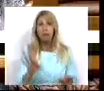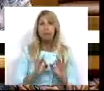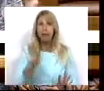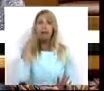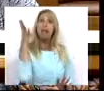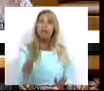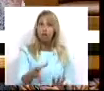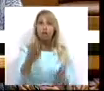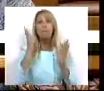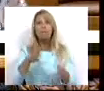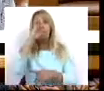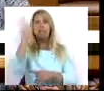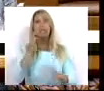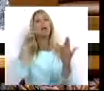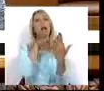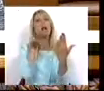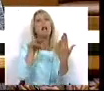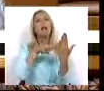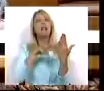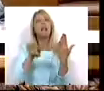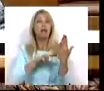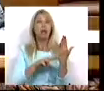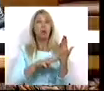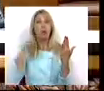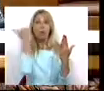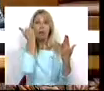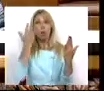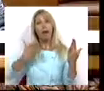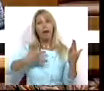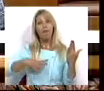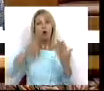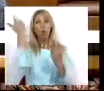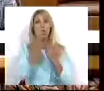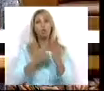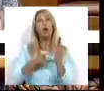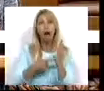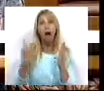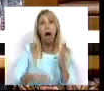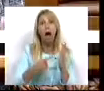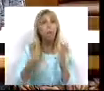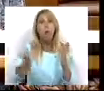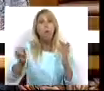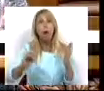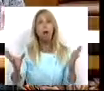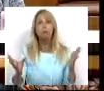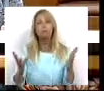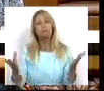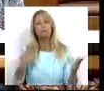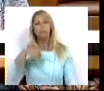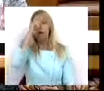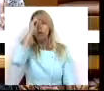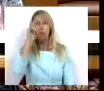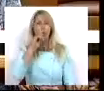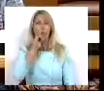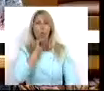que Passos Coelho queria que estivesse na Constituição, mas que não está. Isto é de um total desrespeito, não